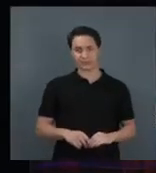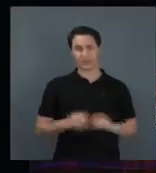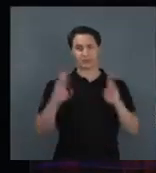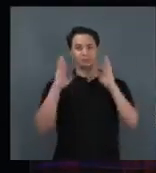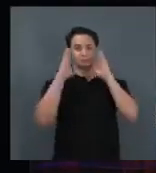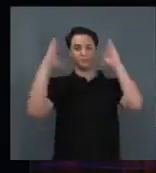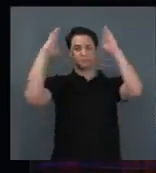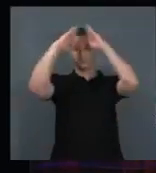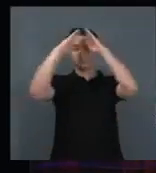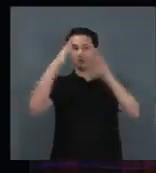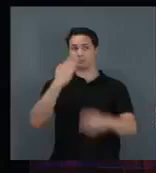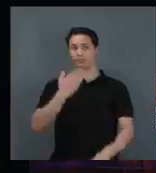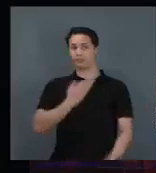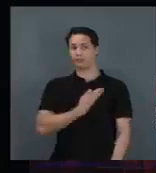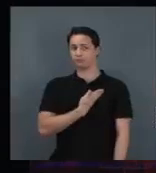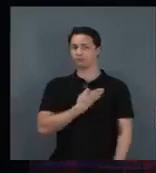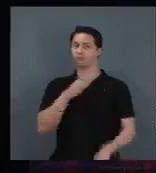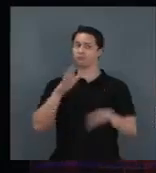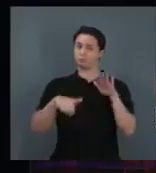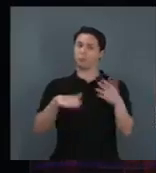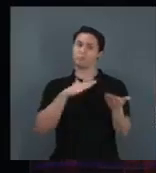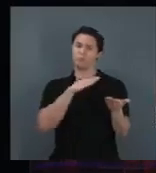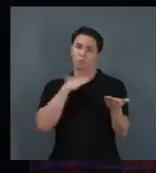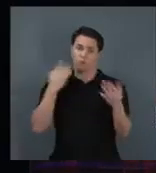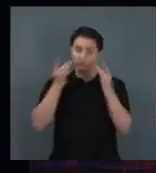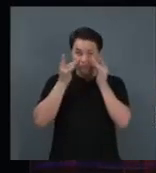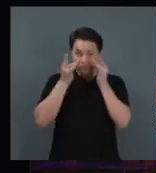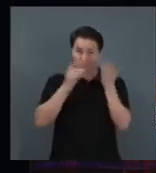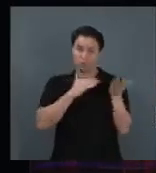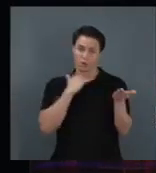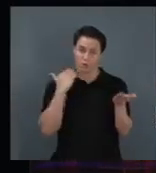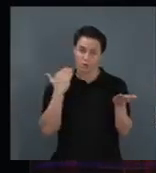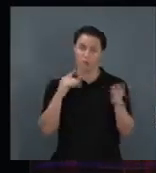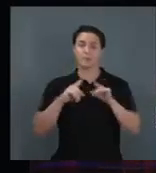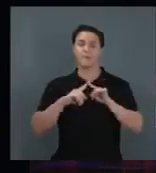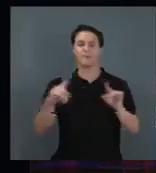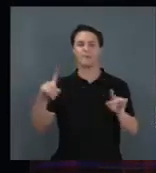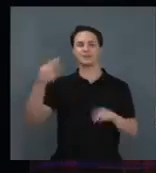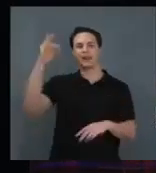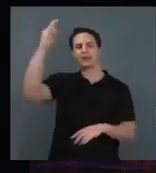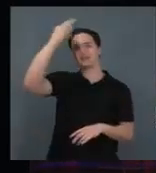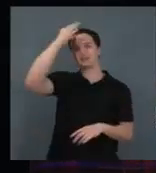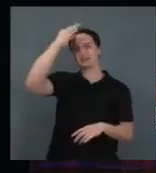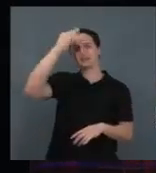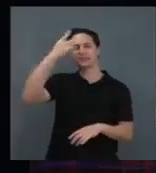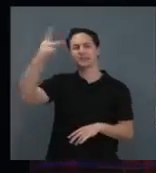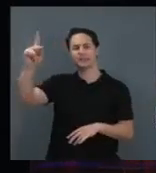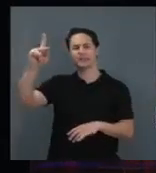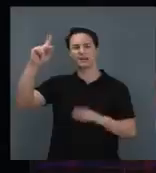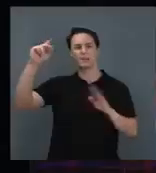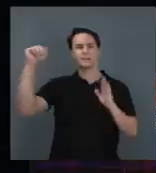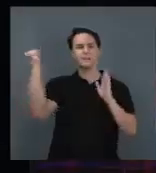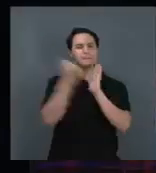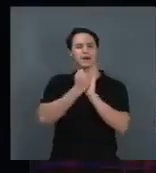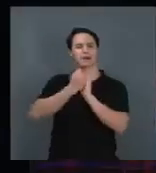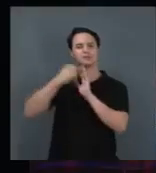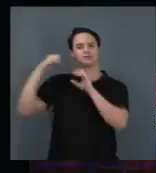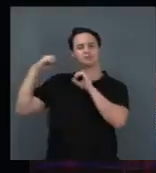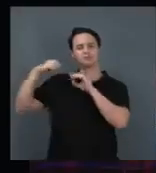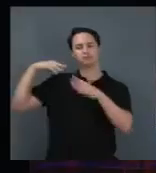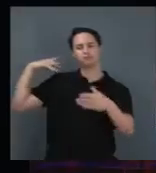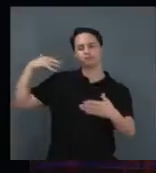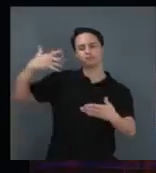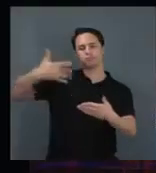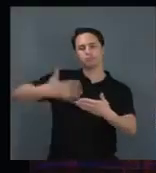pode ter partido fisicamente, mas seu espírito, seu legado viverão em